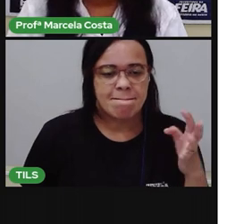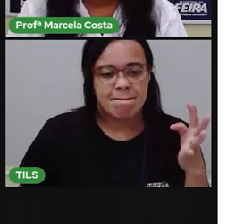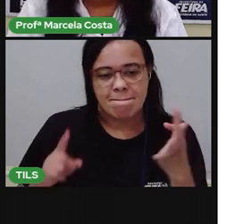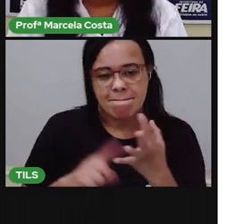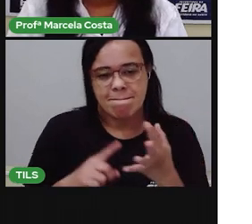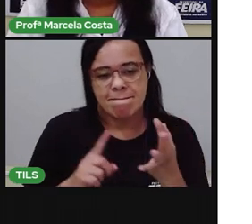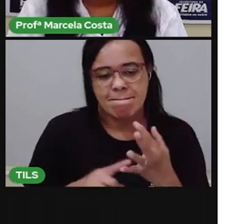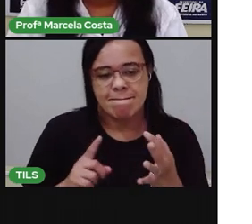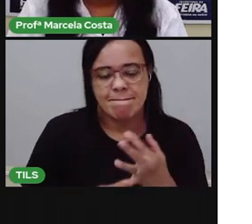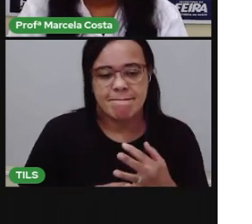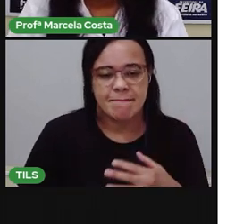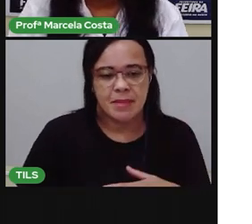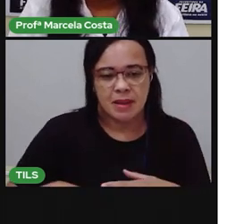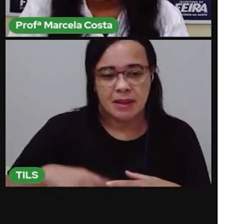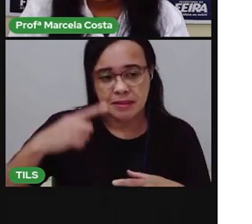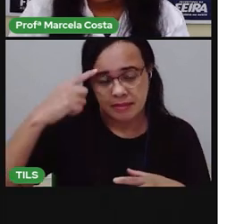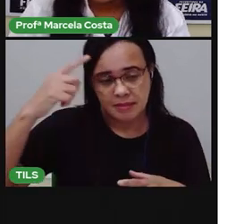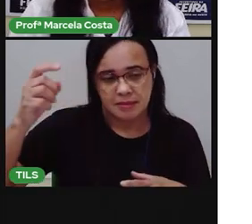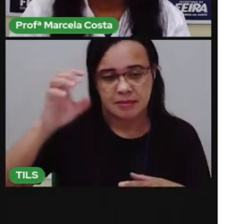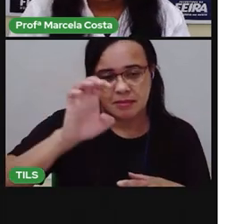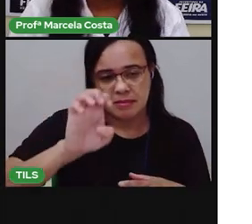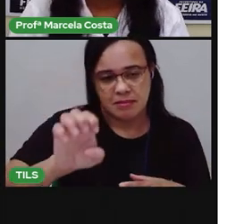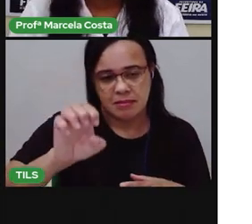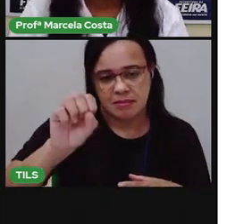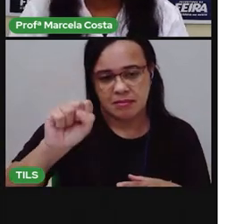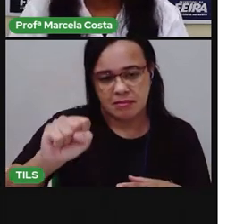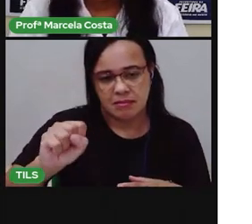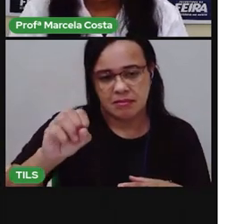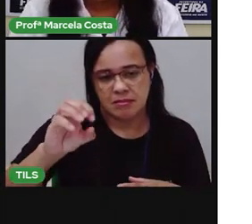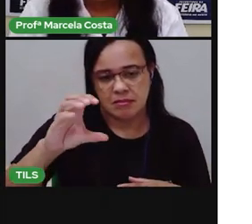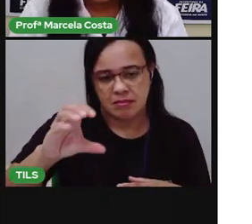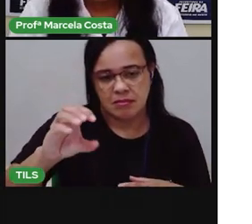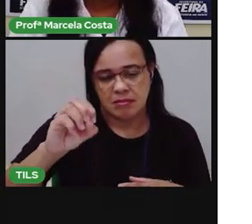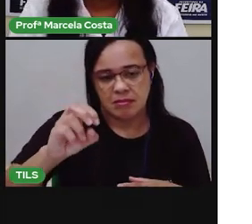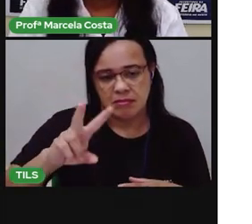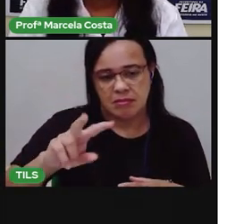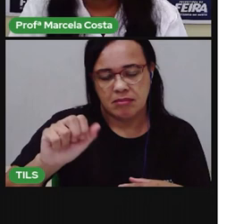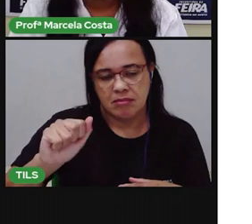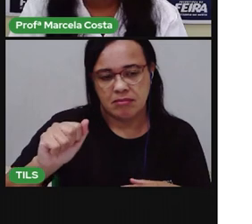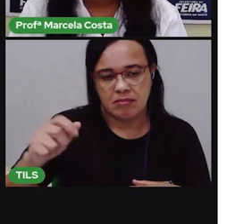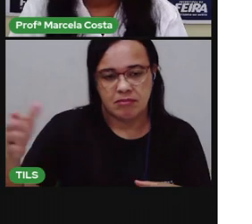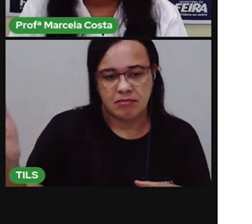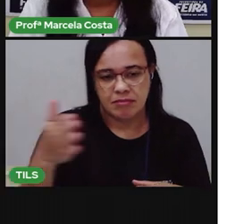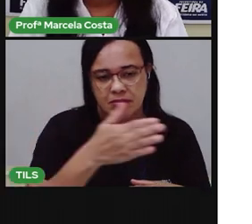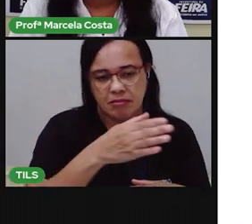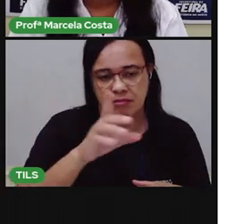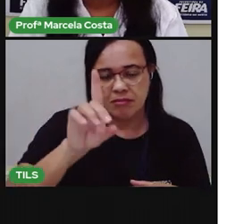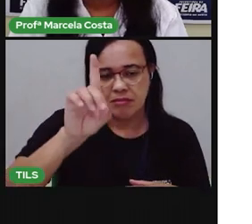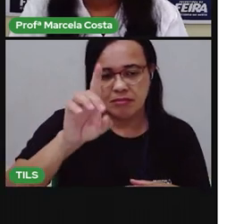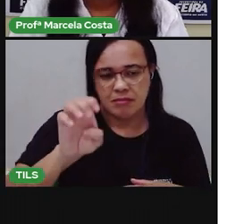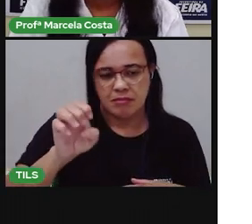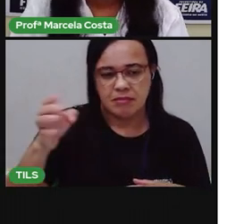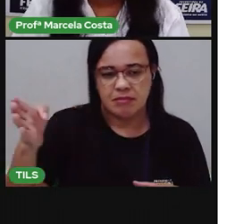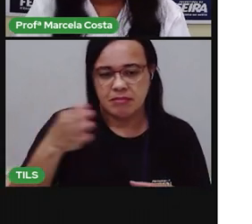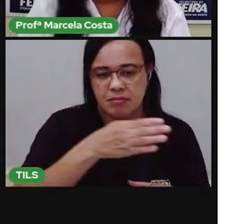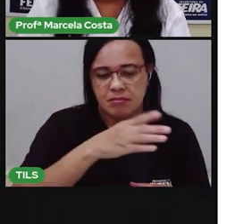A gente também vai ter aí como produto de higiene a escova de